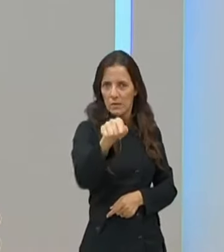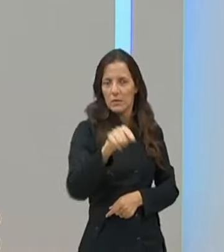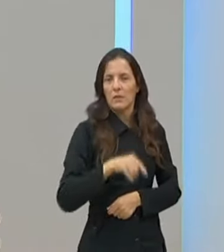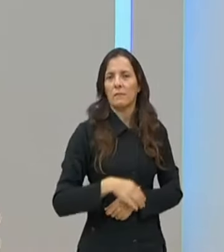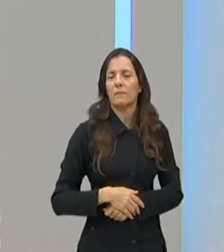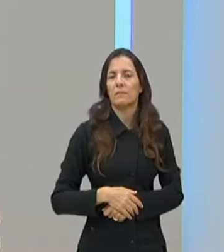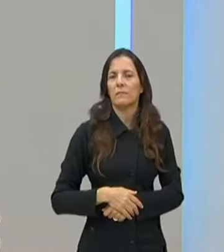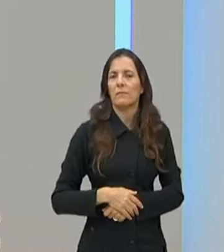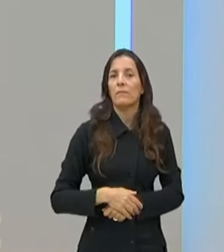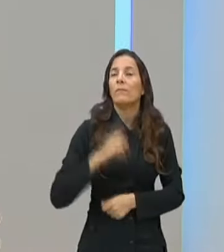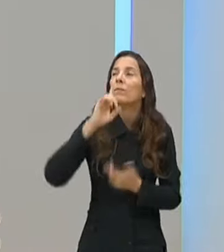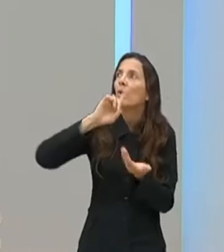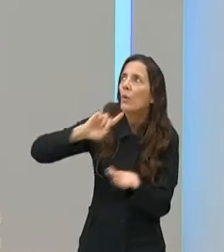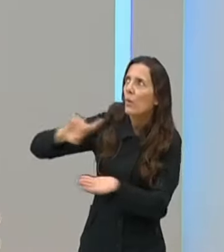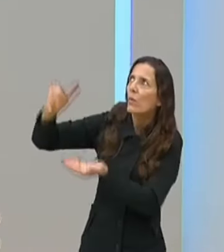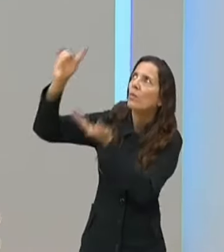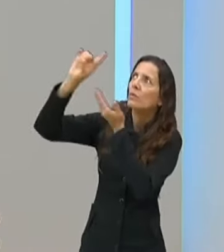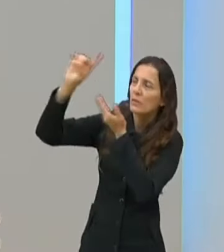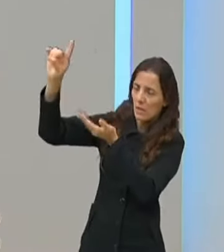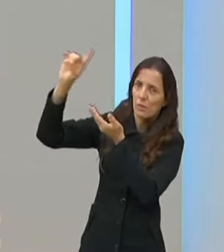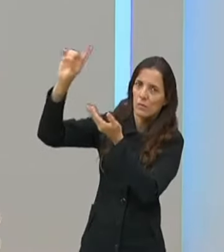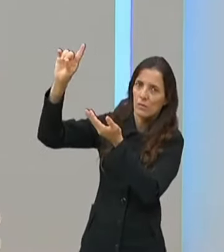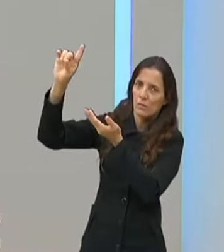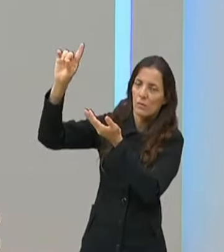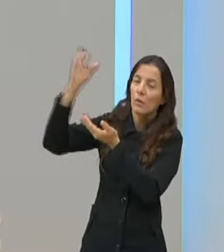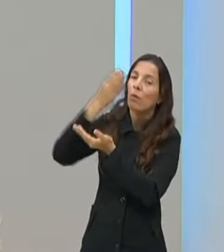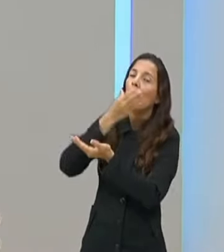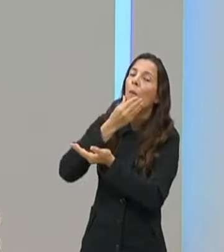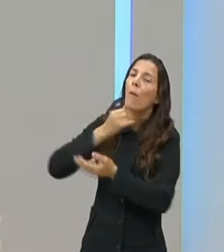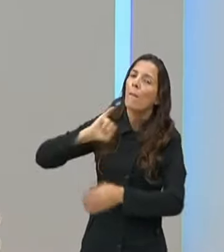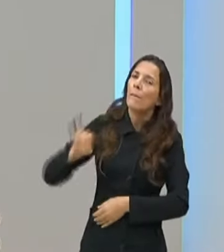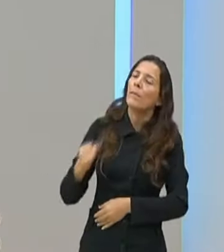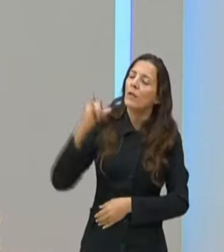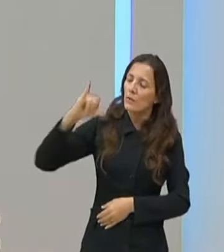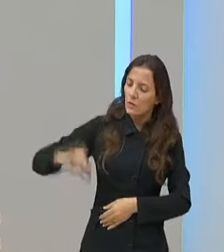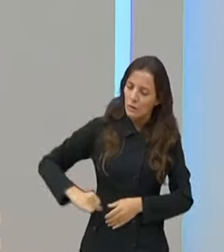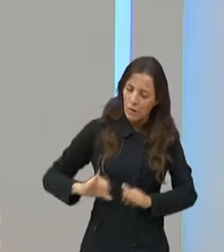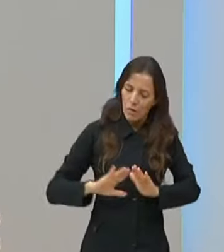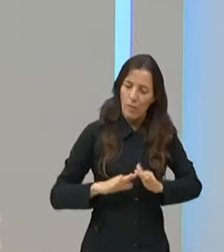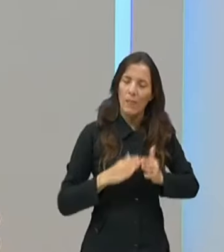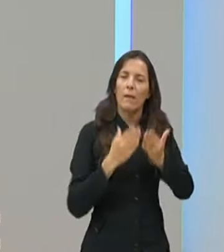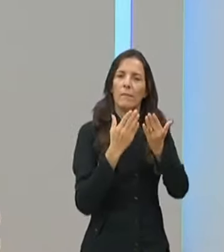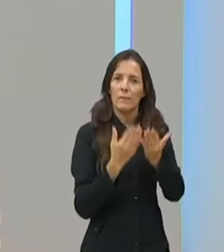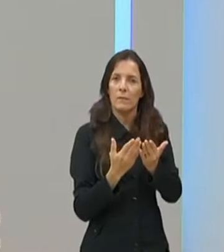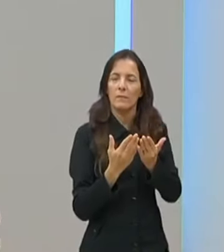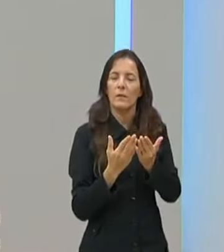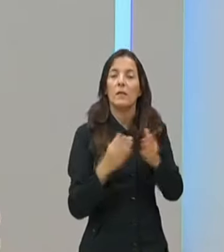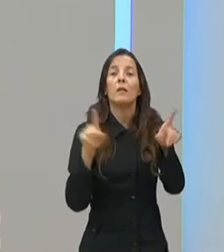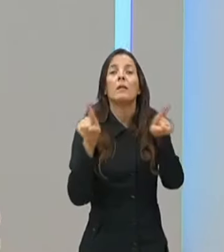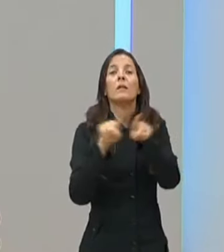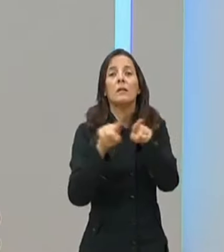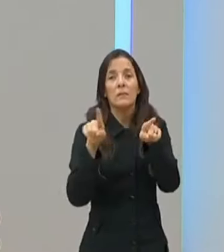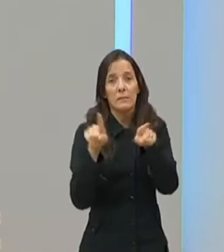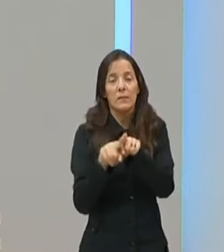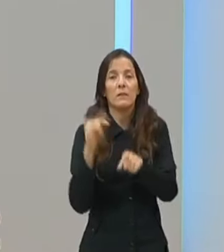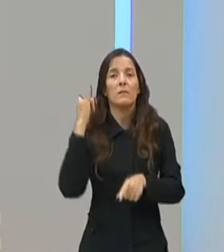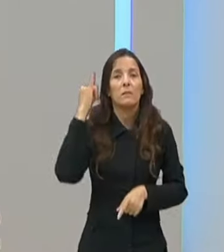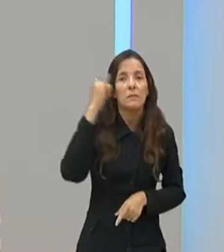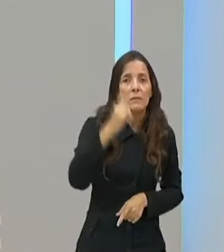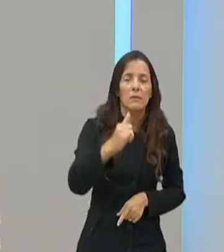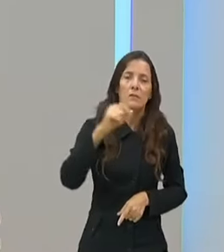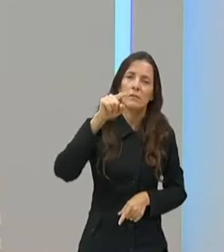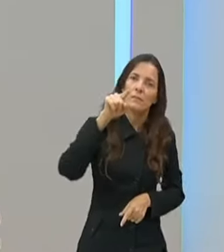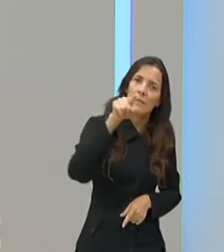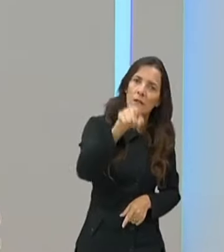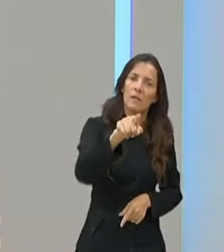tu estás passando, porque ele é muito misericordioso e piedoso. Você não merece,